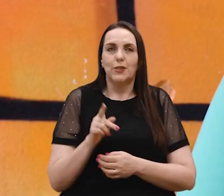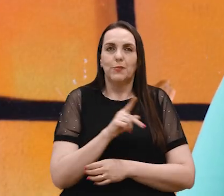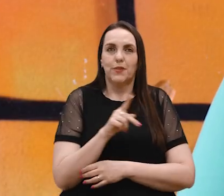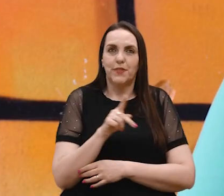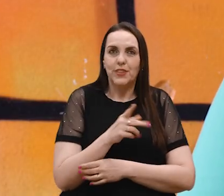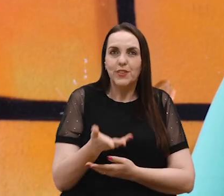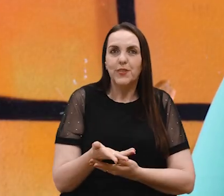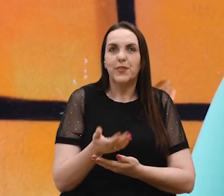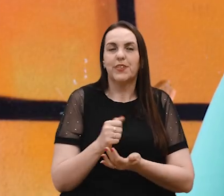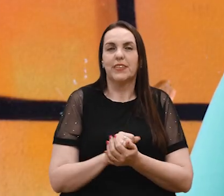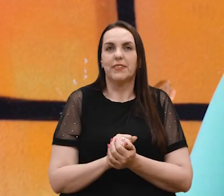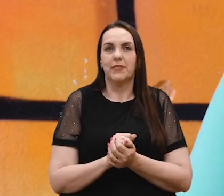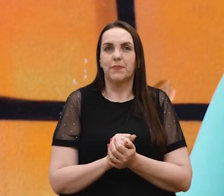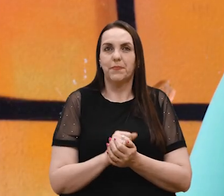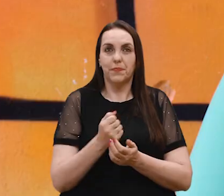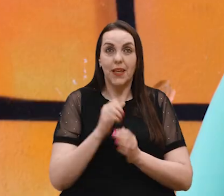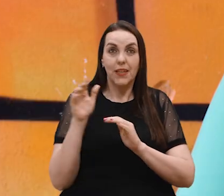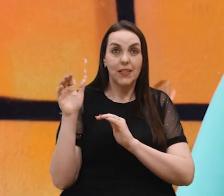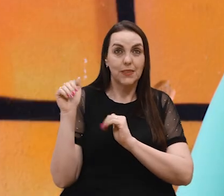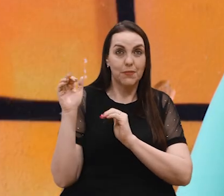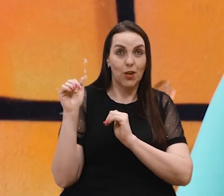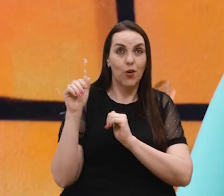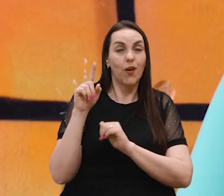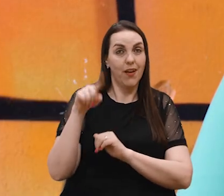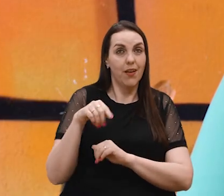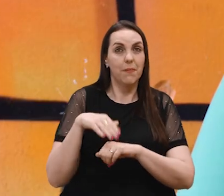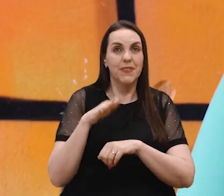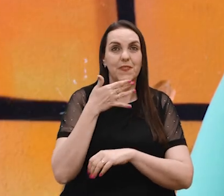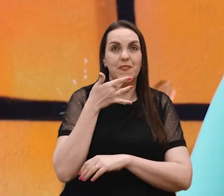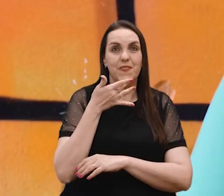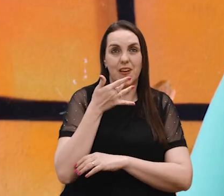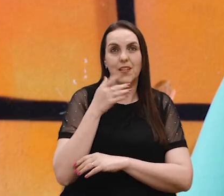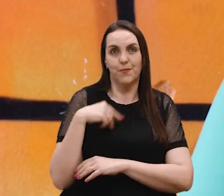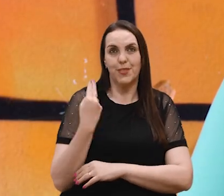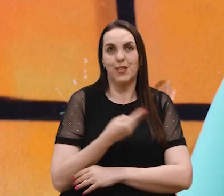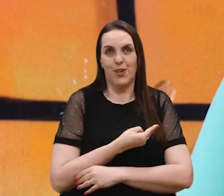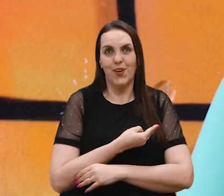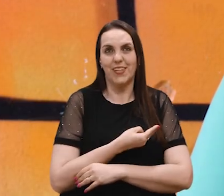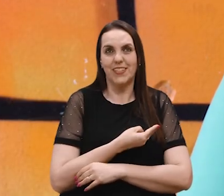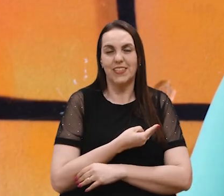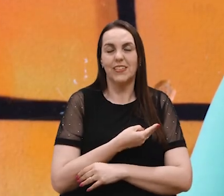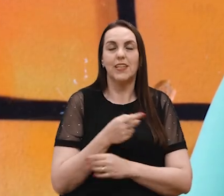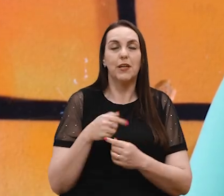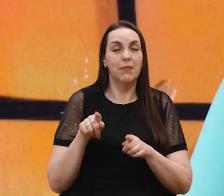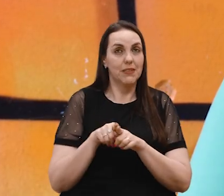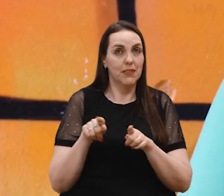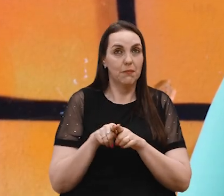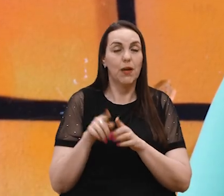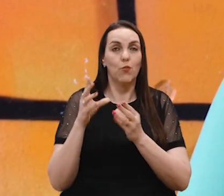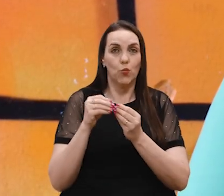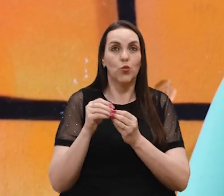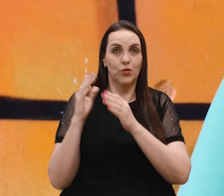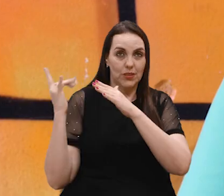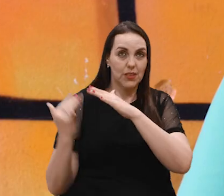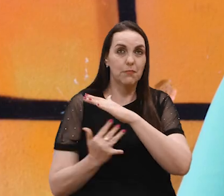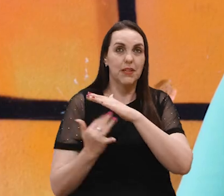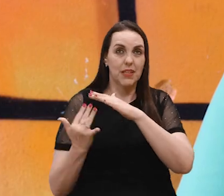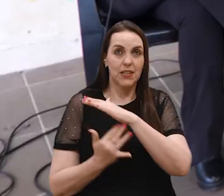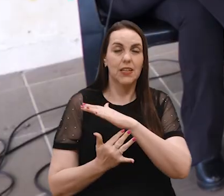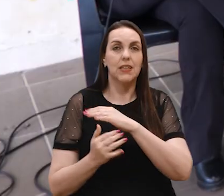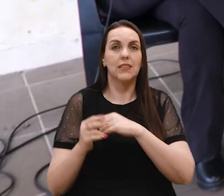dos professores, e o espanhol ele é mais fácil para nós, mas nós recebemos também muitos